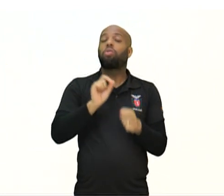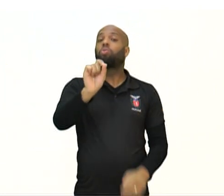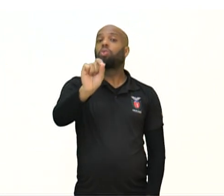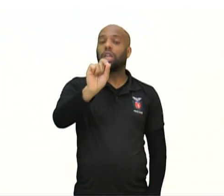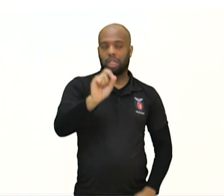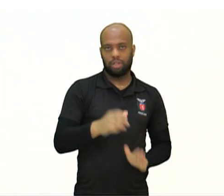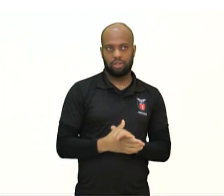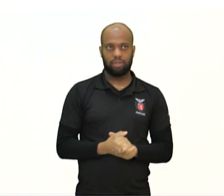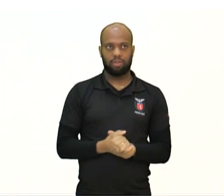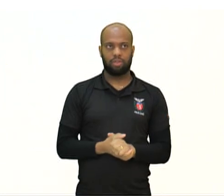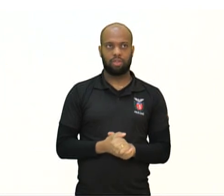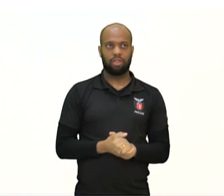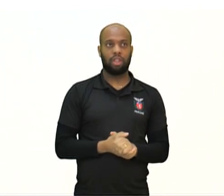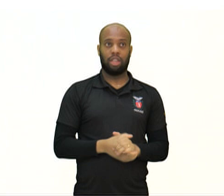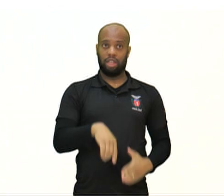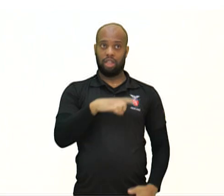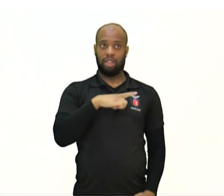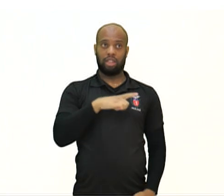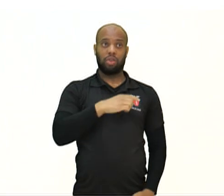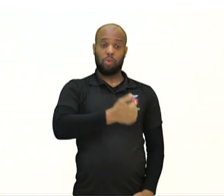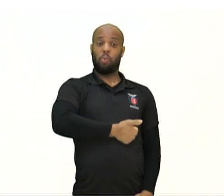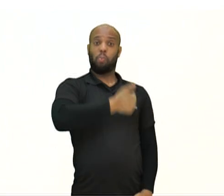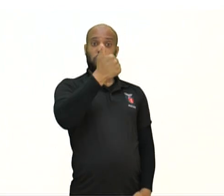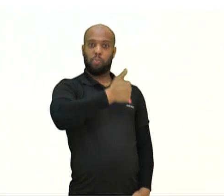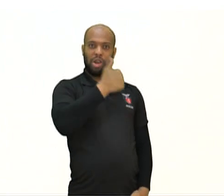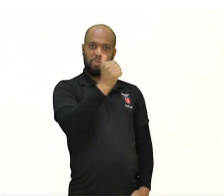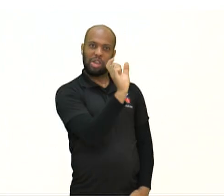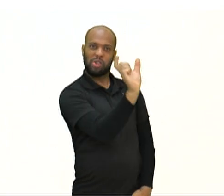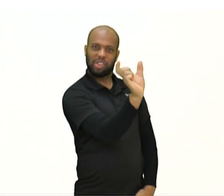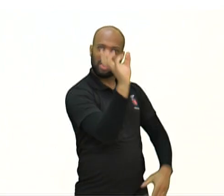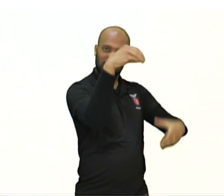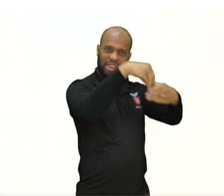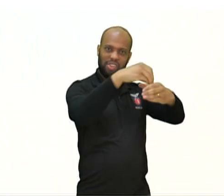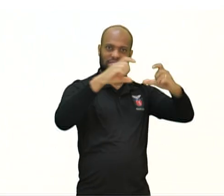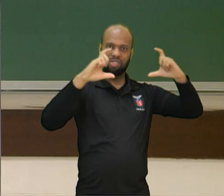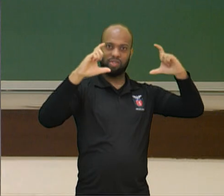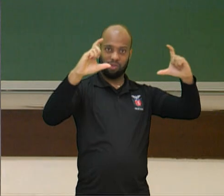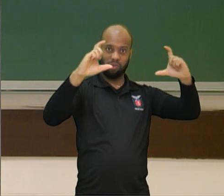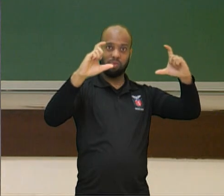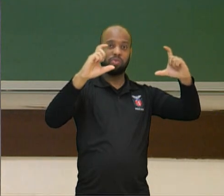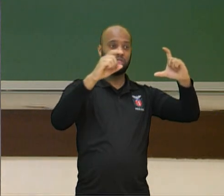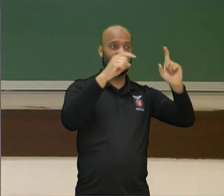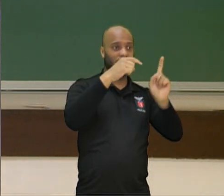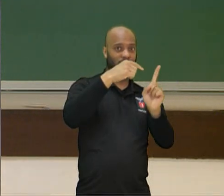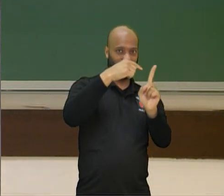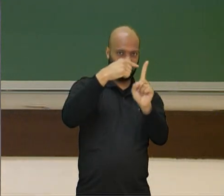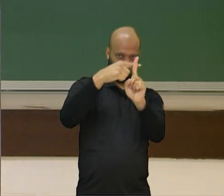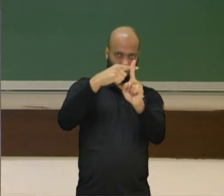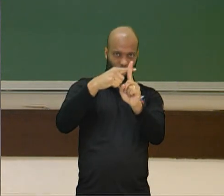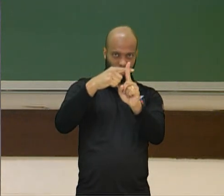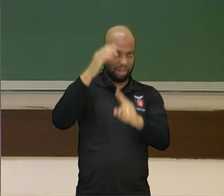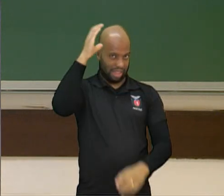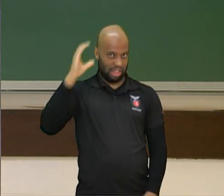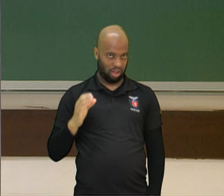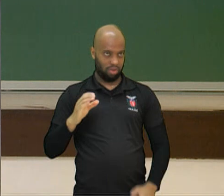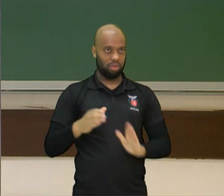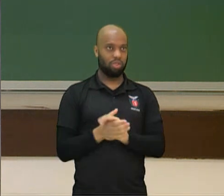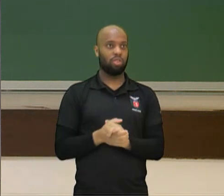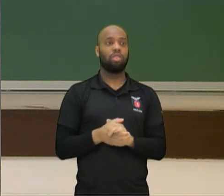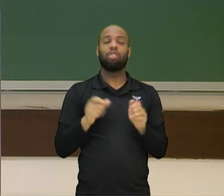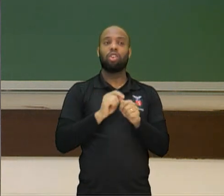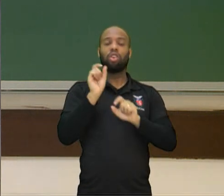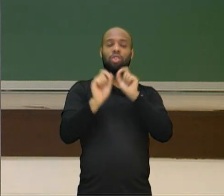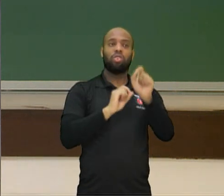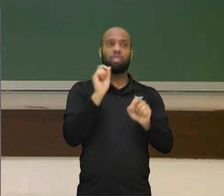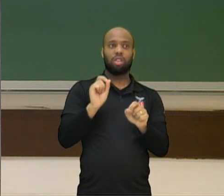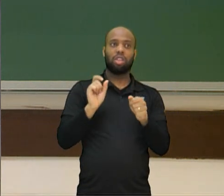fazer? Vou pegar o meu primeiro termo do meu binômio e elevá-lo a 5. Então, peguei o